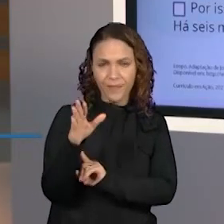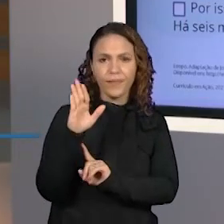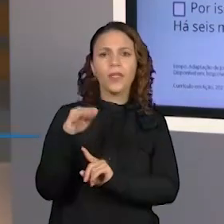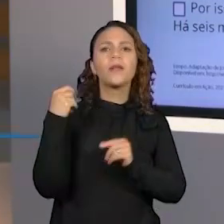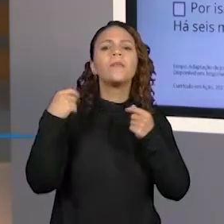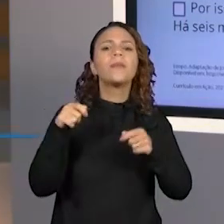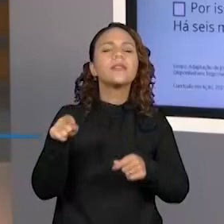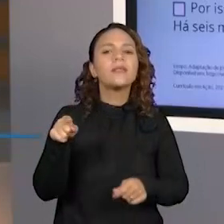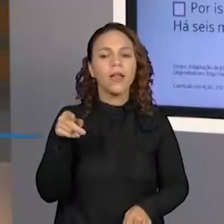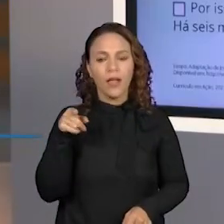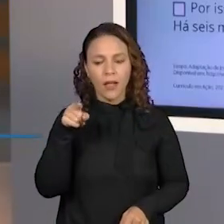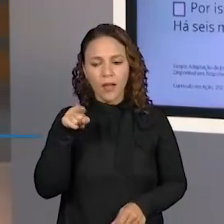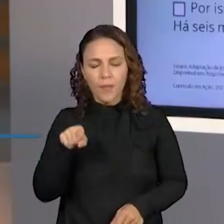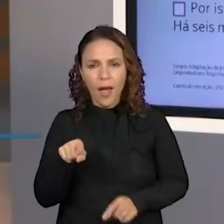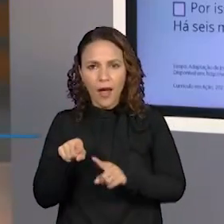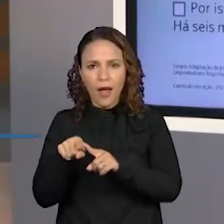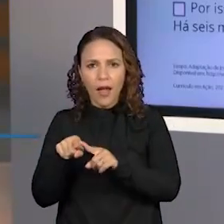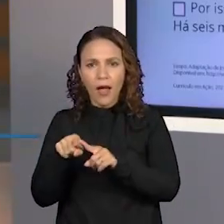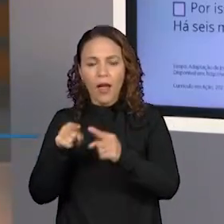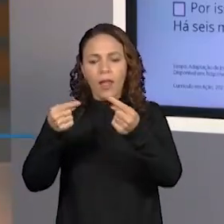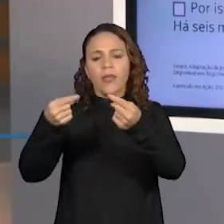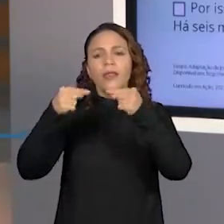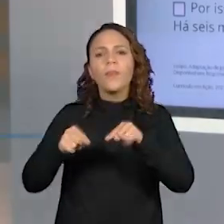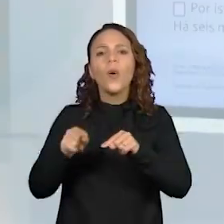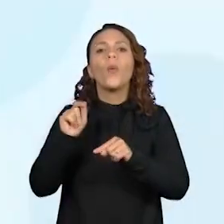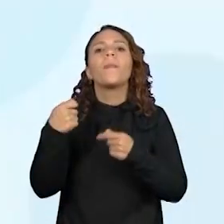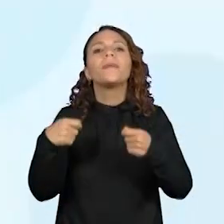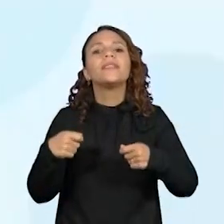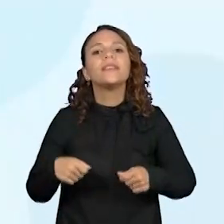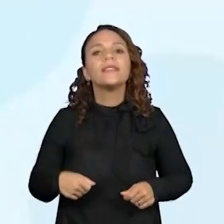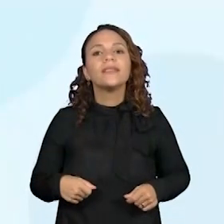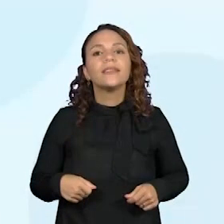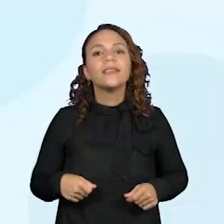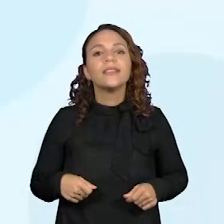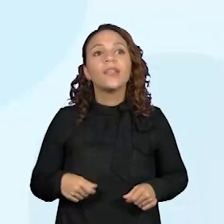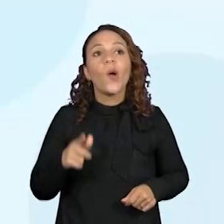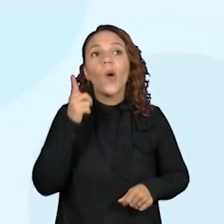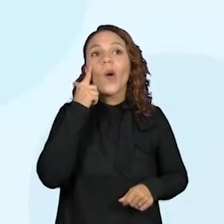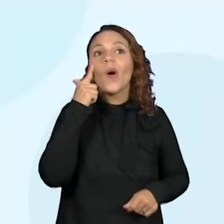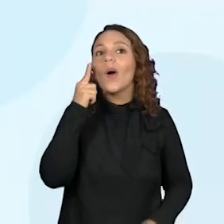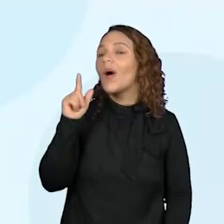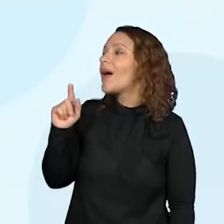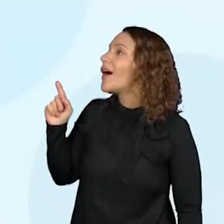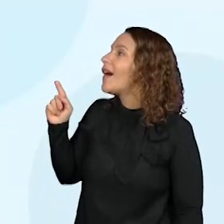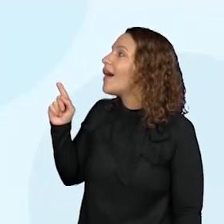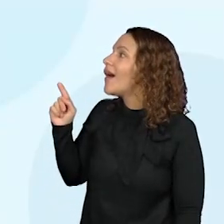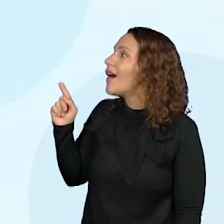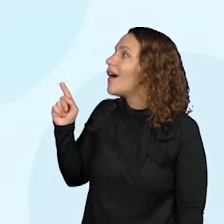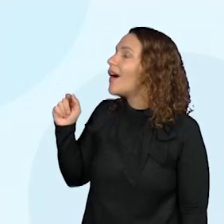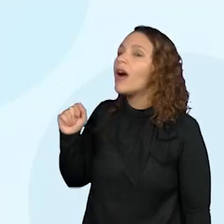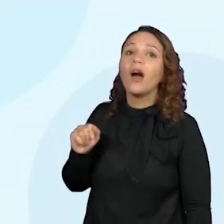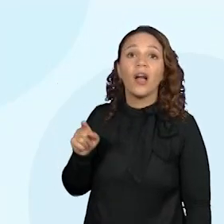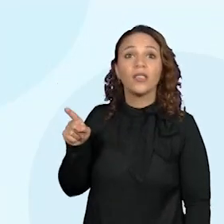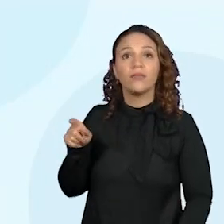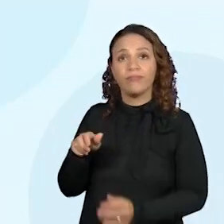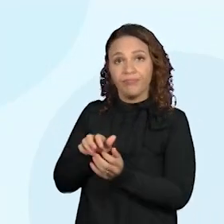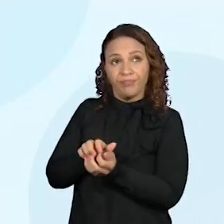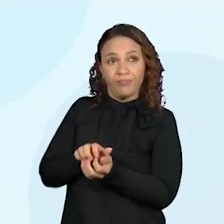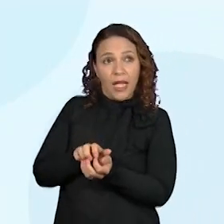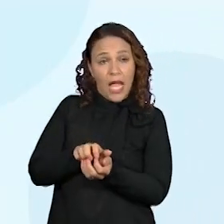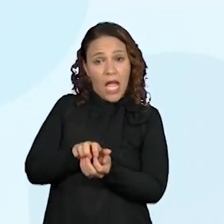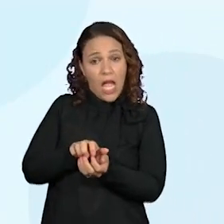Pensou? Vamos para a tela. Olha lá. arreganhando os